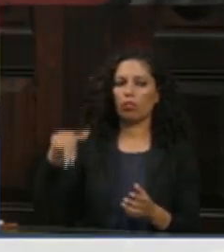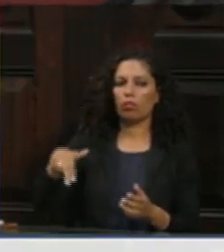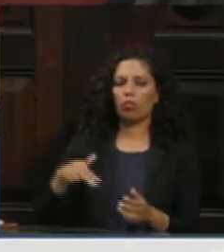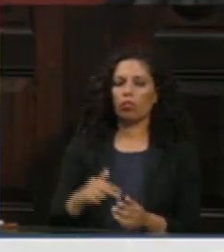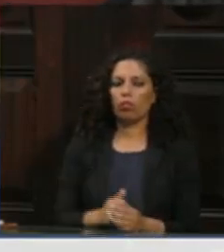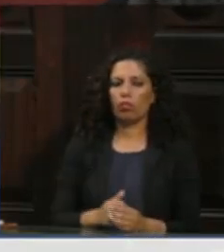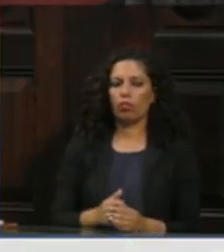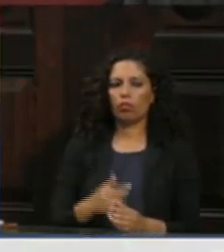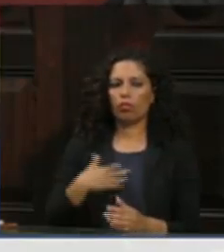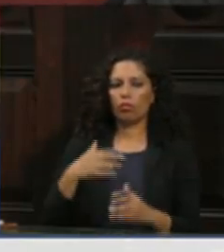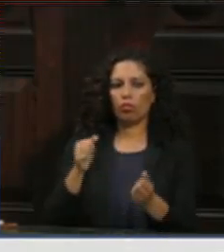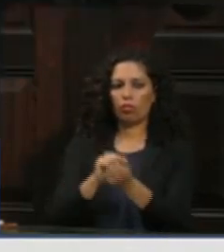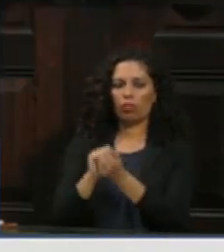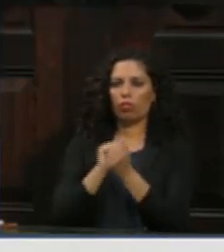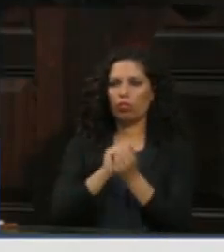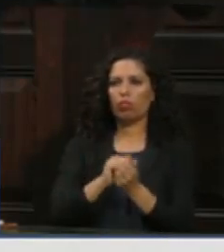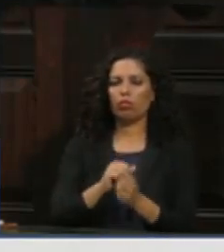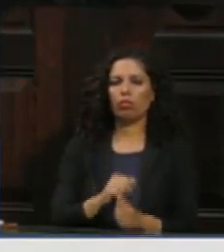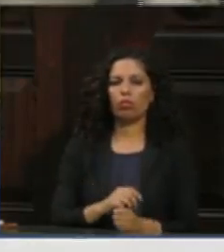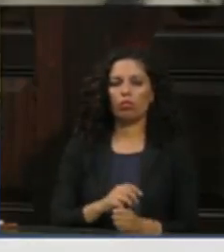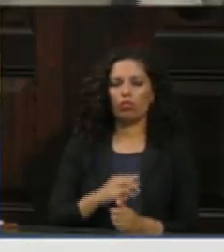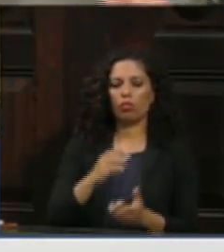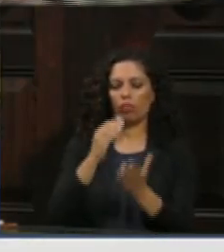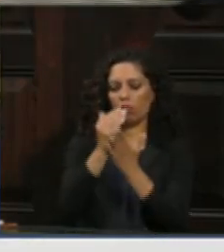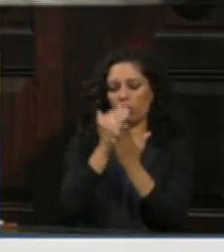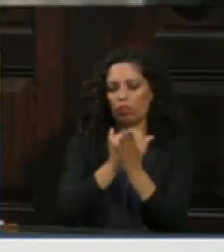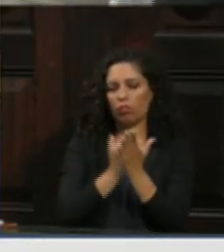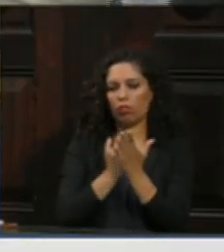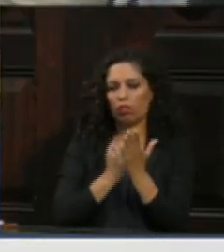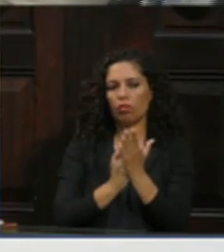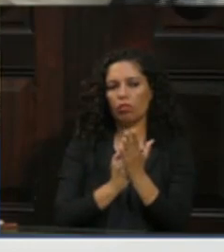Parecer favorável. Pela Indústria, Economia e Comércio, deputado Valdé Carneiro.